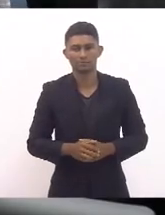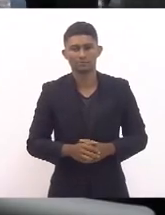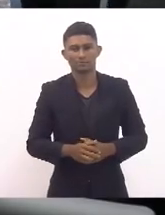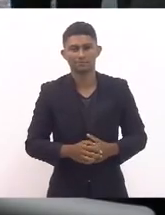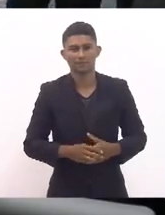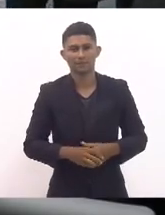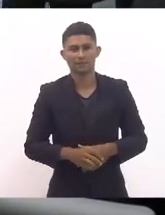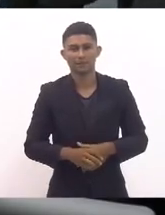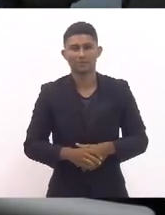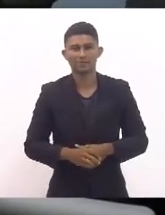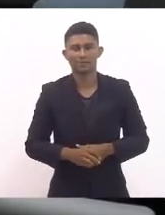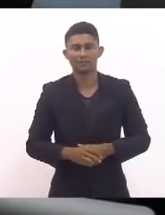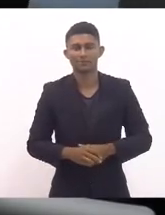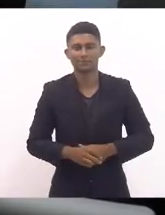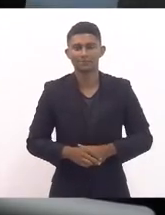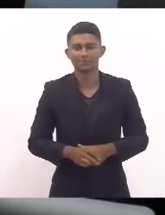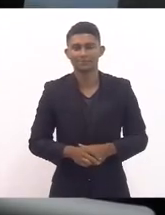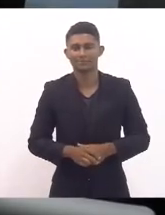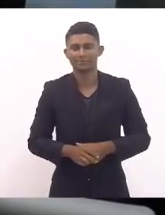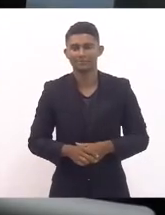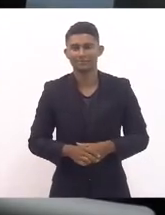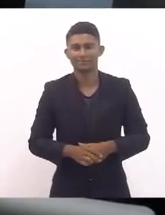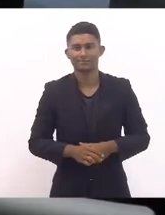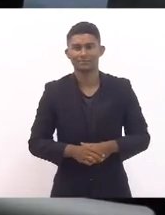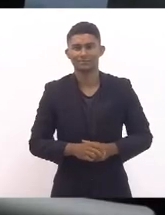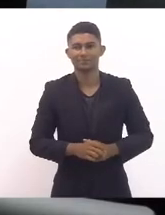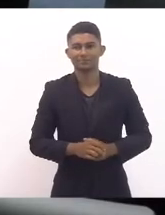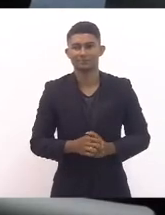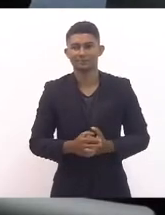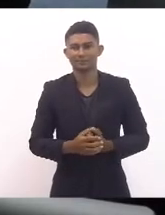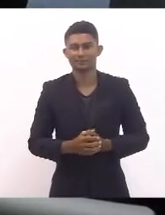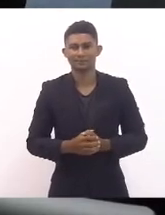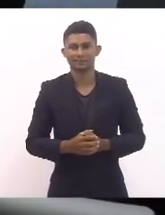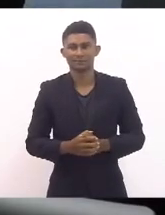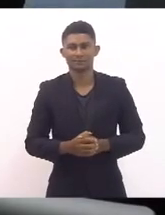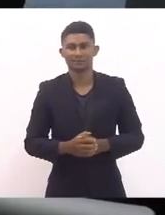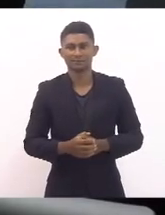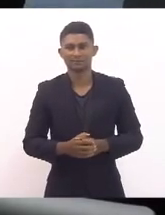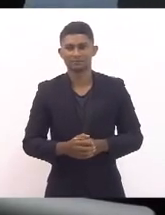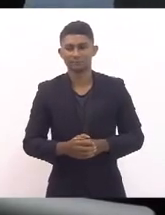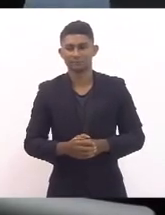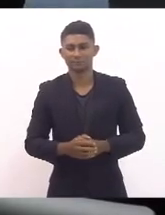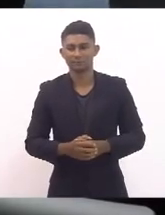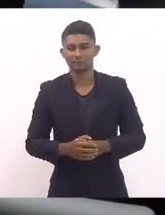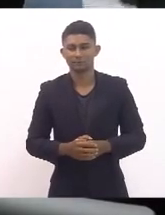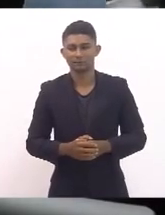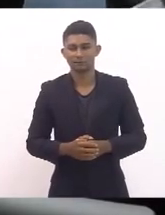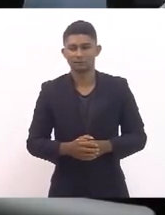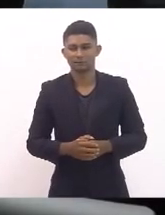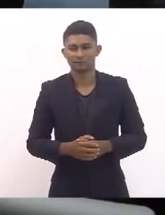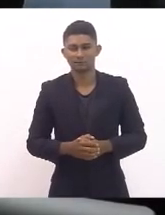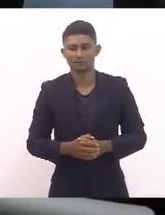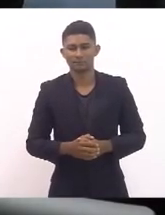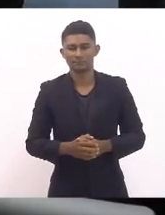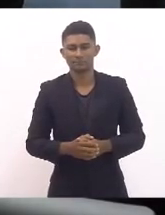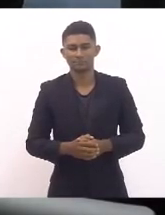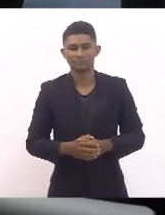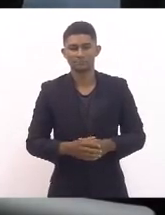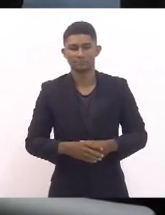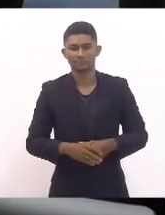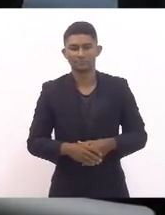liberada. Não, tem que bater no nosso nome. Cadê? Tem que andar isso aí, pô. Como estamos?